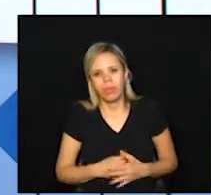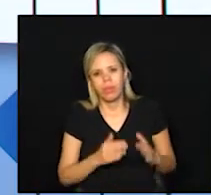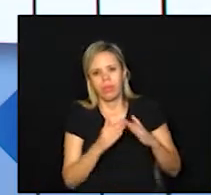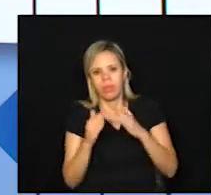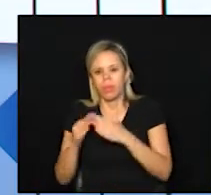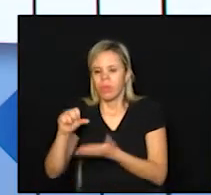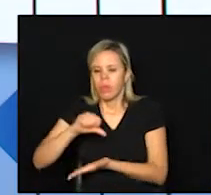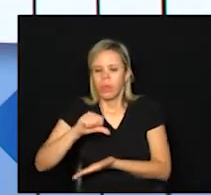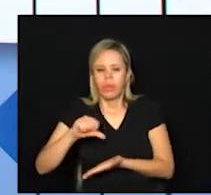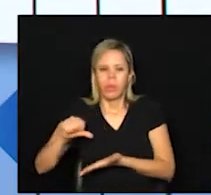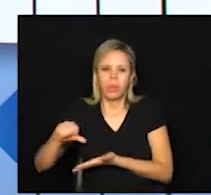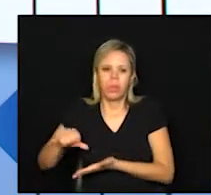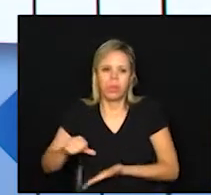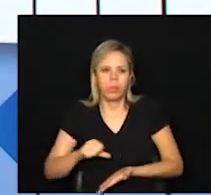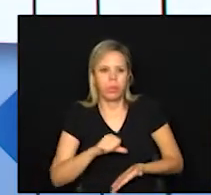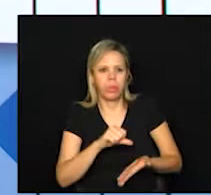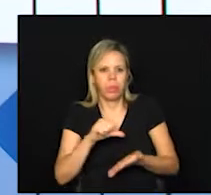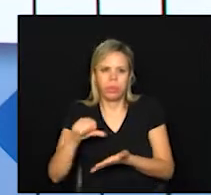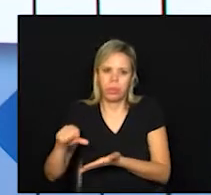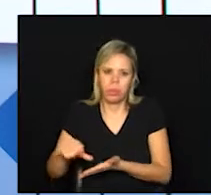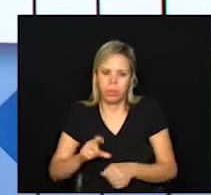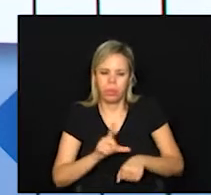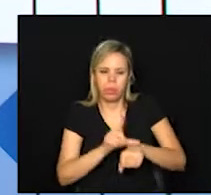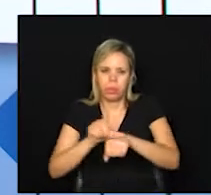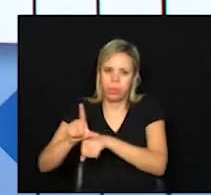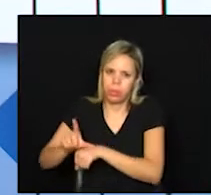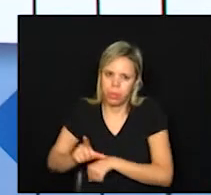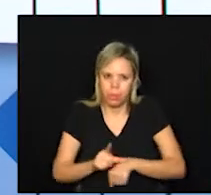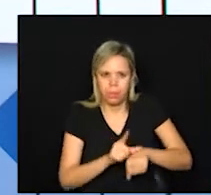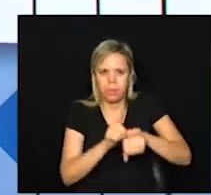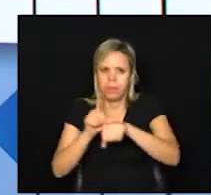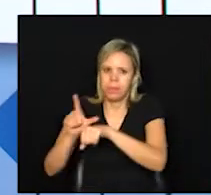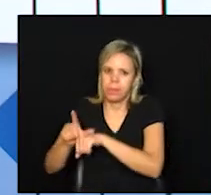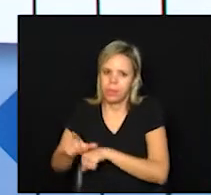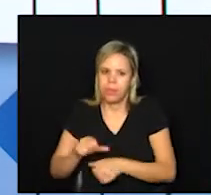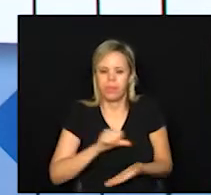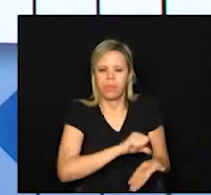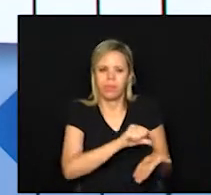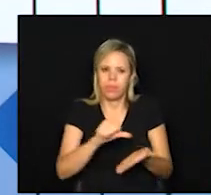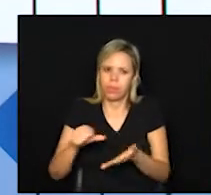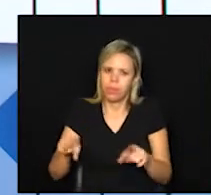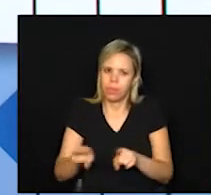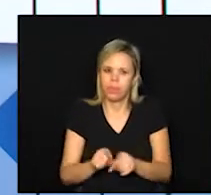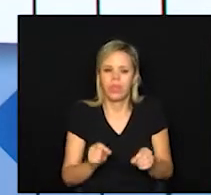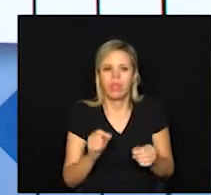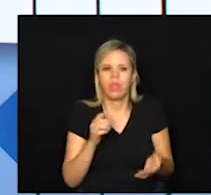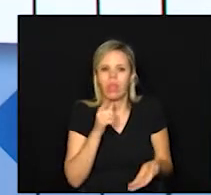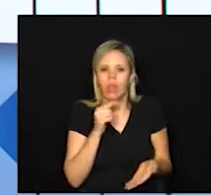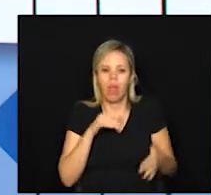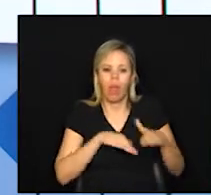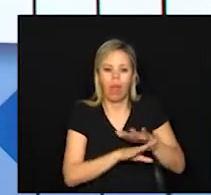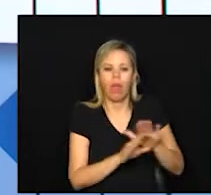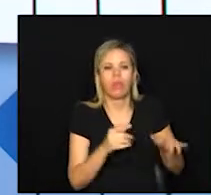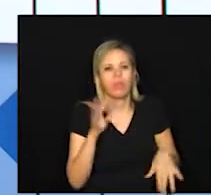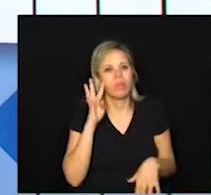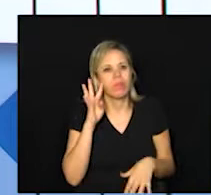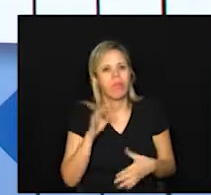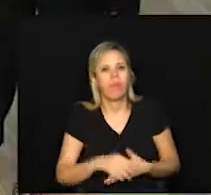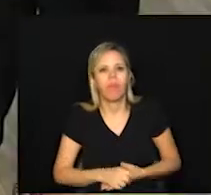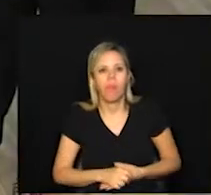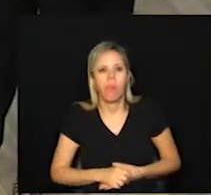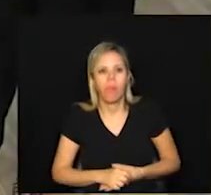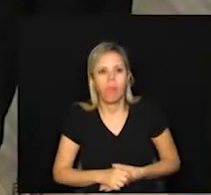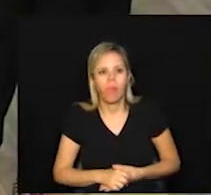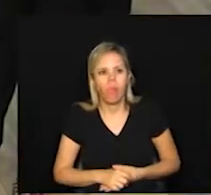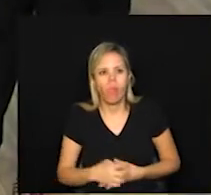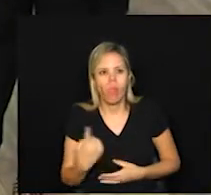nessas regiões, ou mesmo os comércios, estabelecimentos dessas regiões, devem fazer a reserva na quarta-feira. E